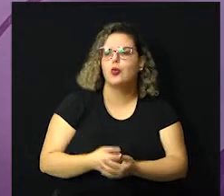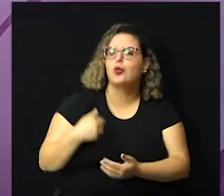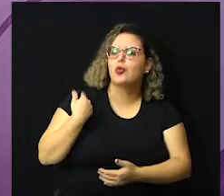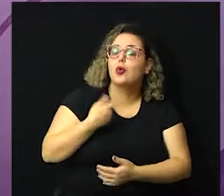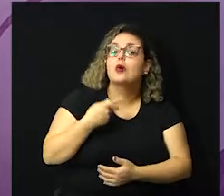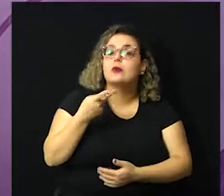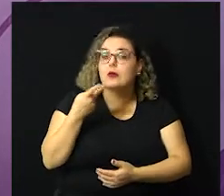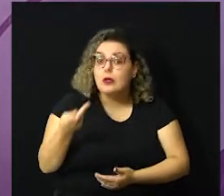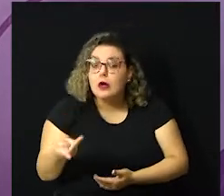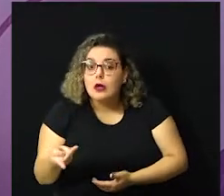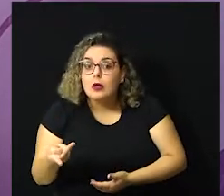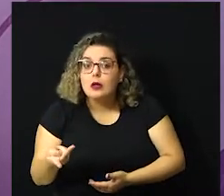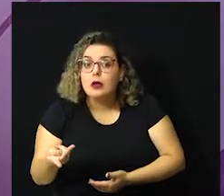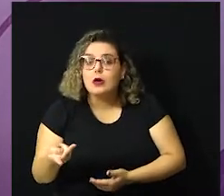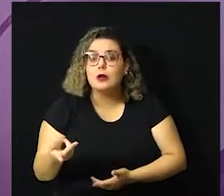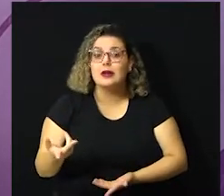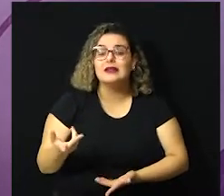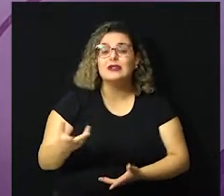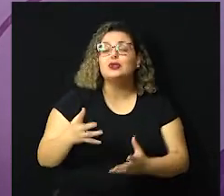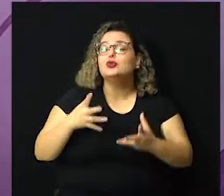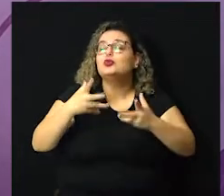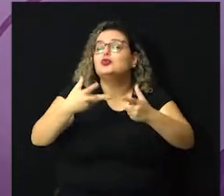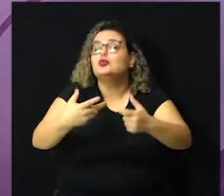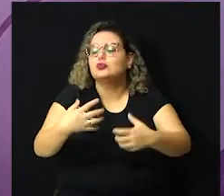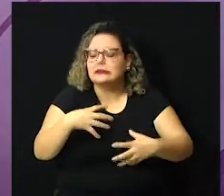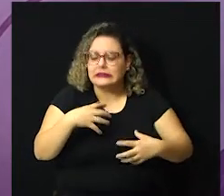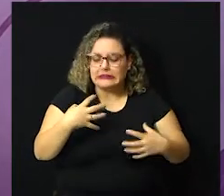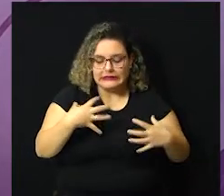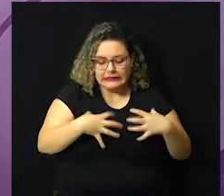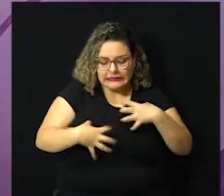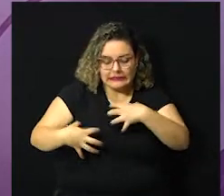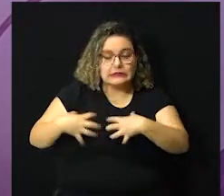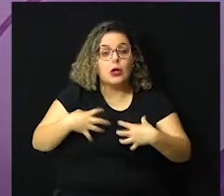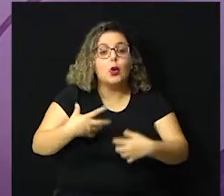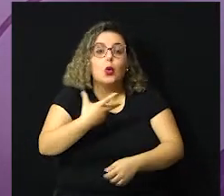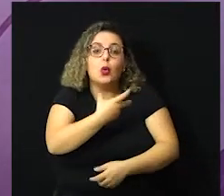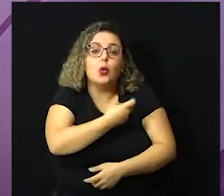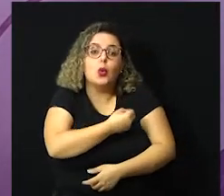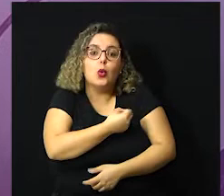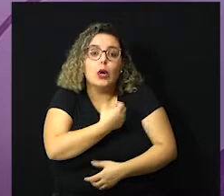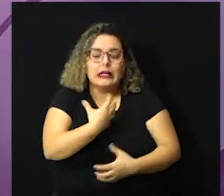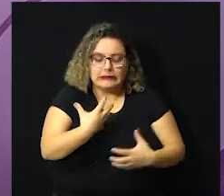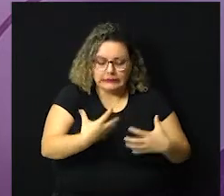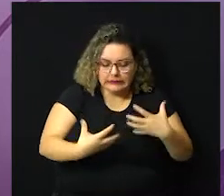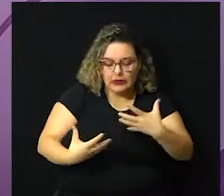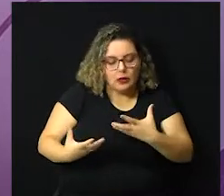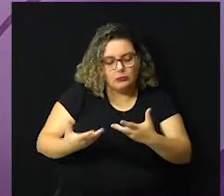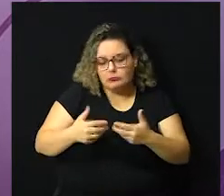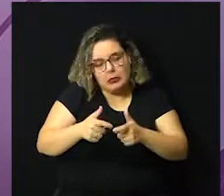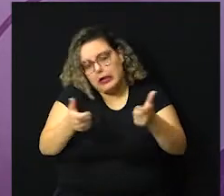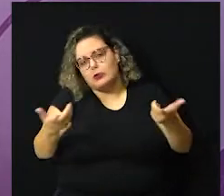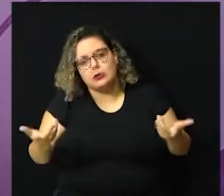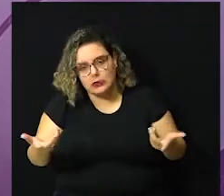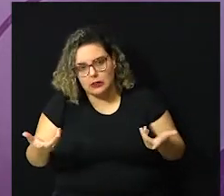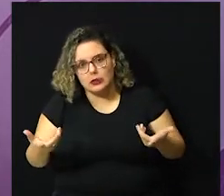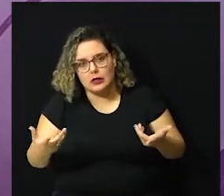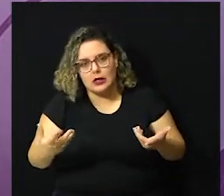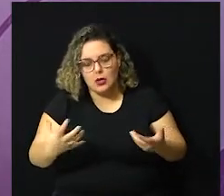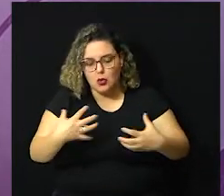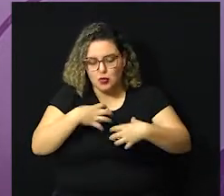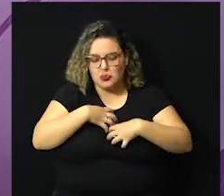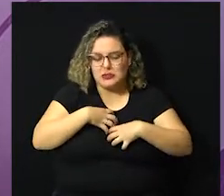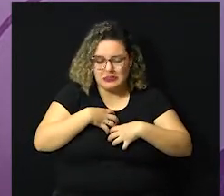falado, ouvido muito das temidas reações. Por que que as vacinas, a maioria aí, ou enfim, dão